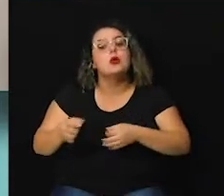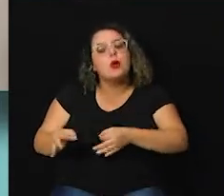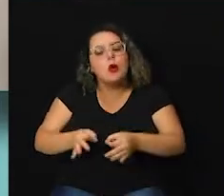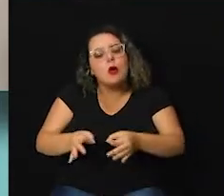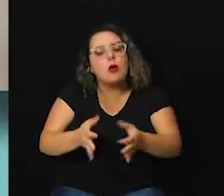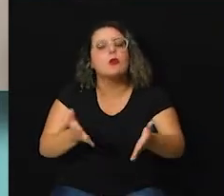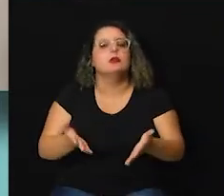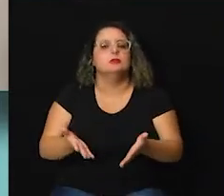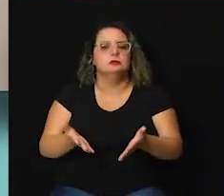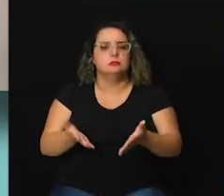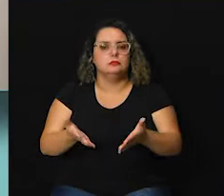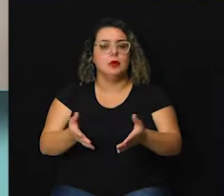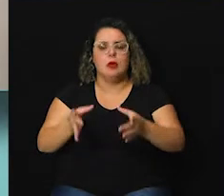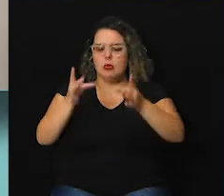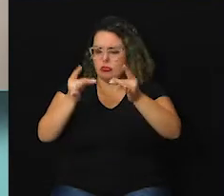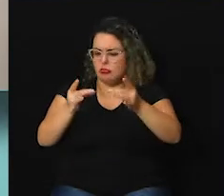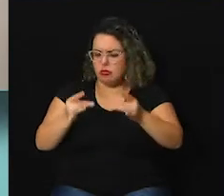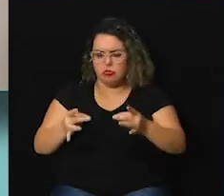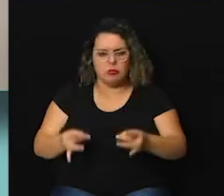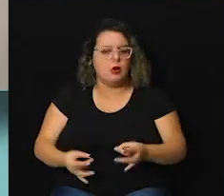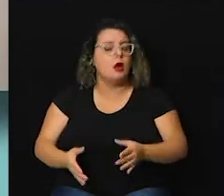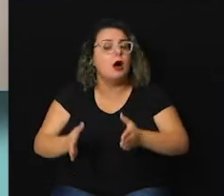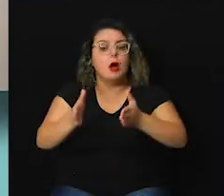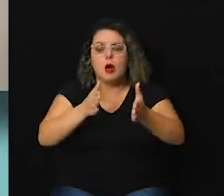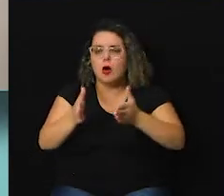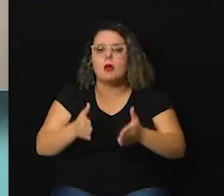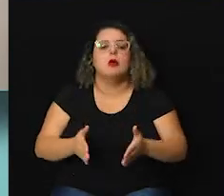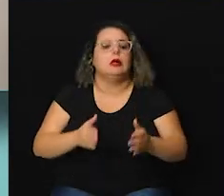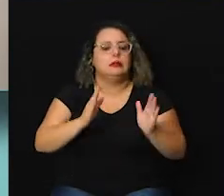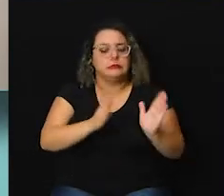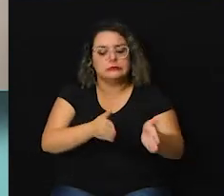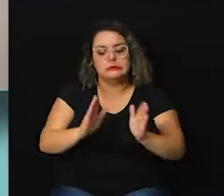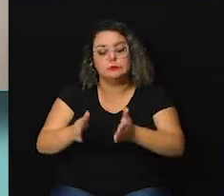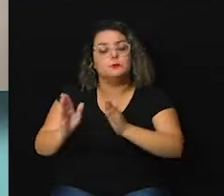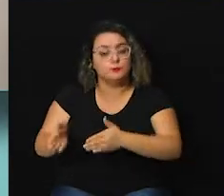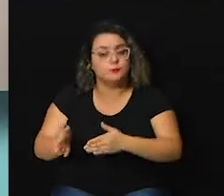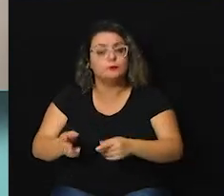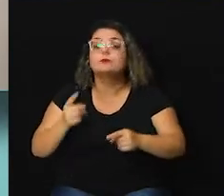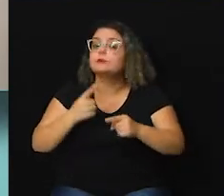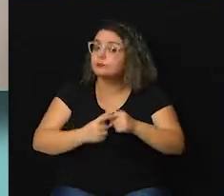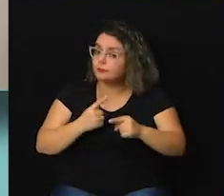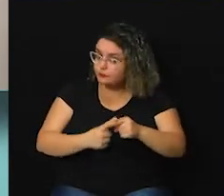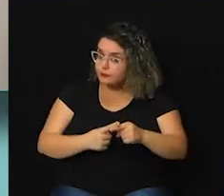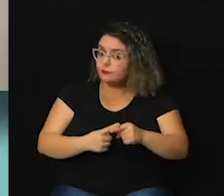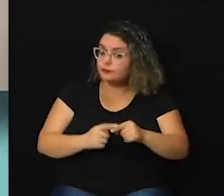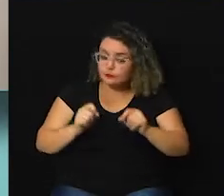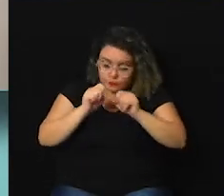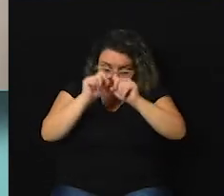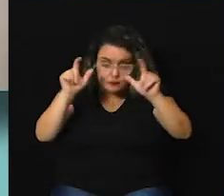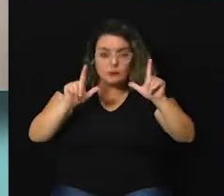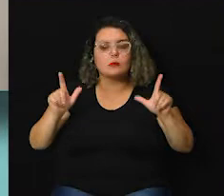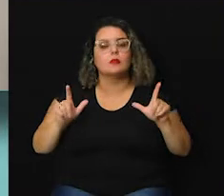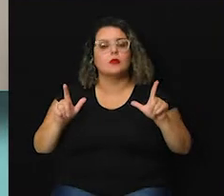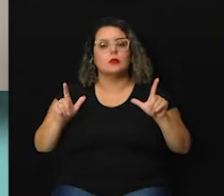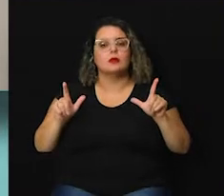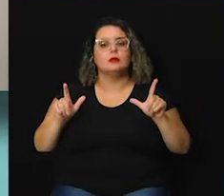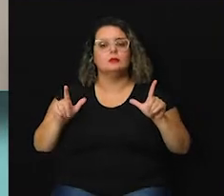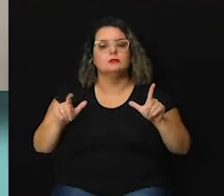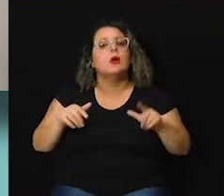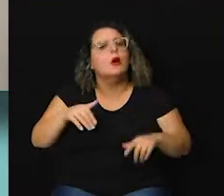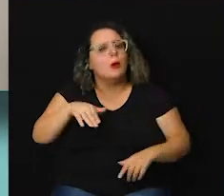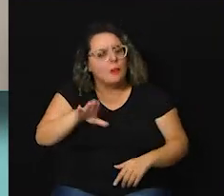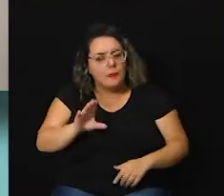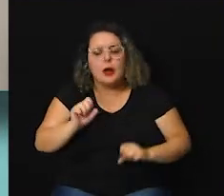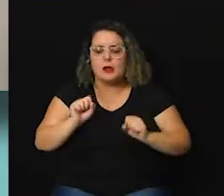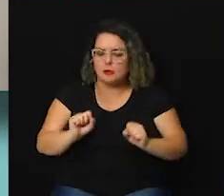conduziu, entendeu? Detalhando cada momento, cada fase, porque ele é realmente um alerta de que muito